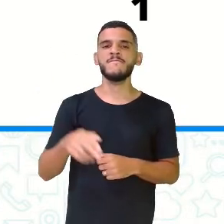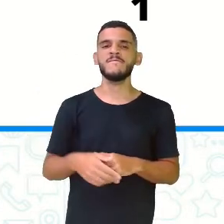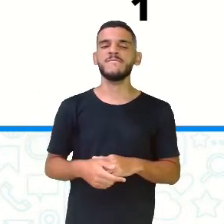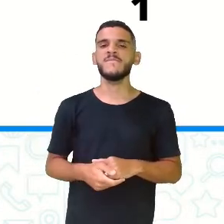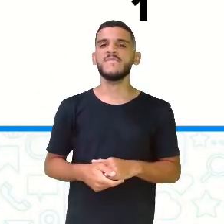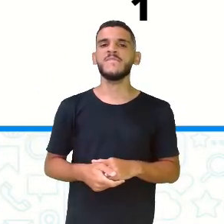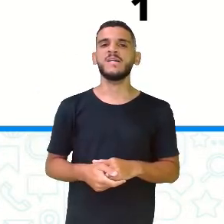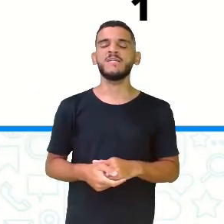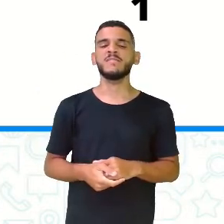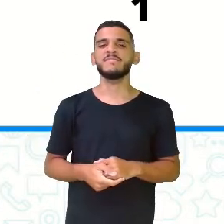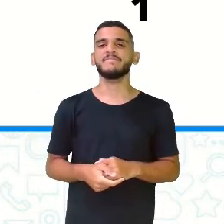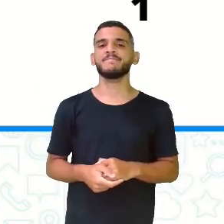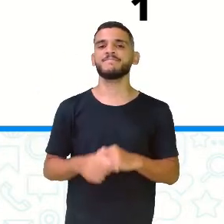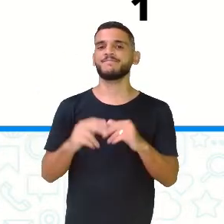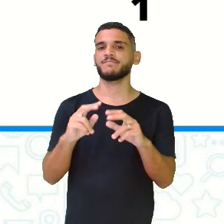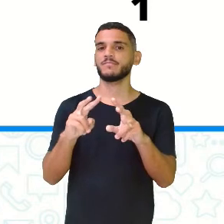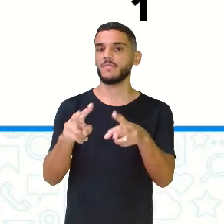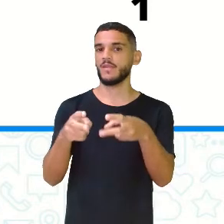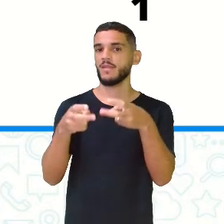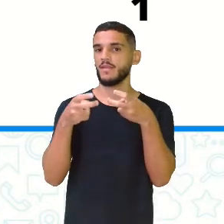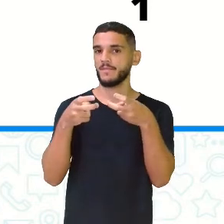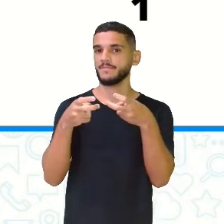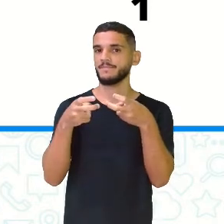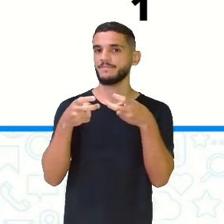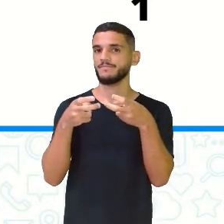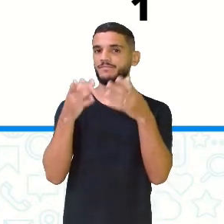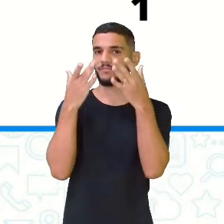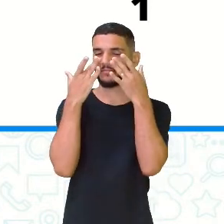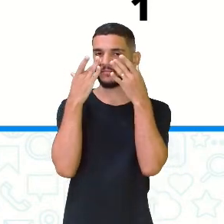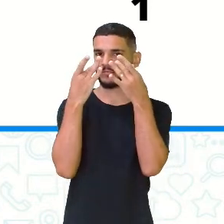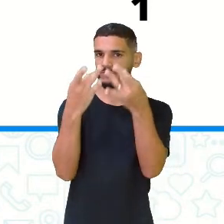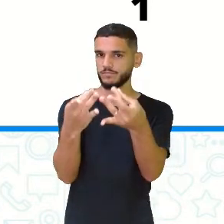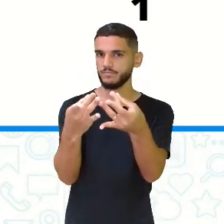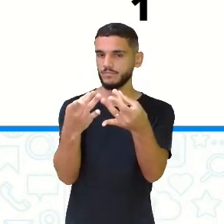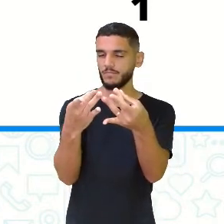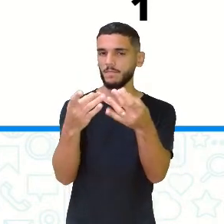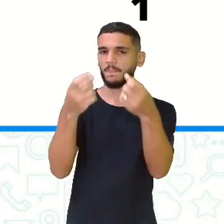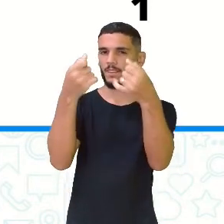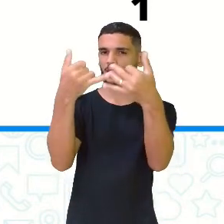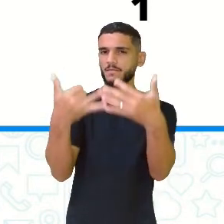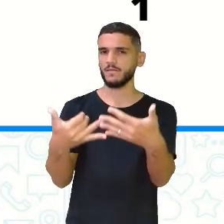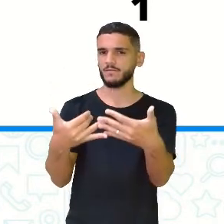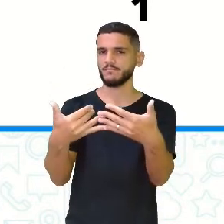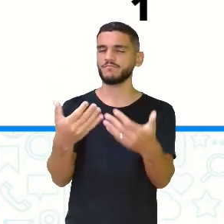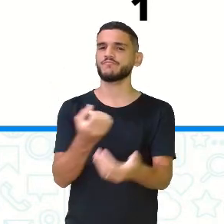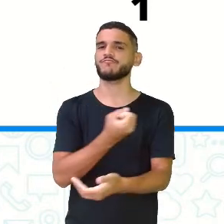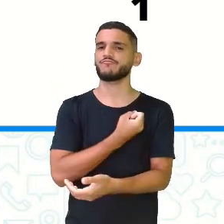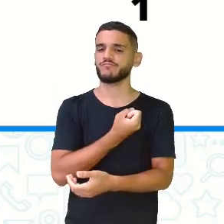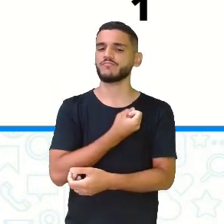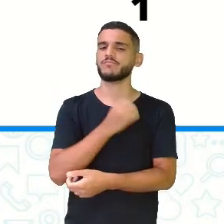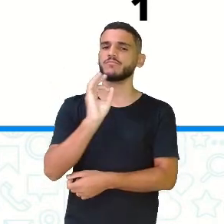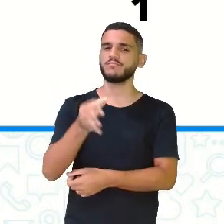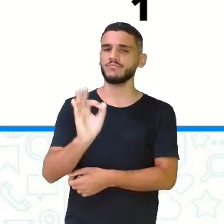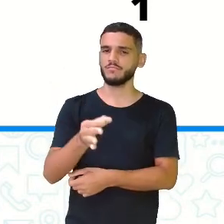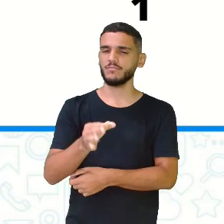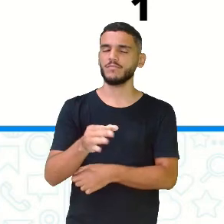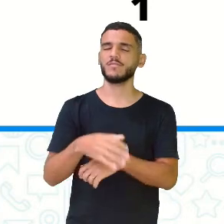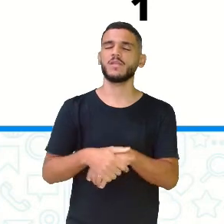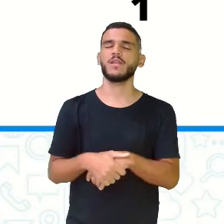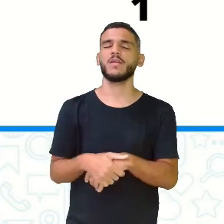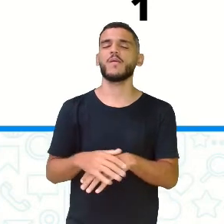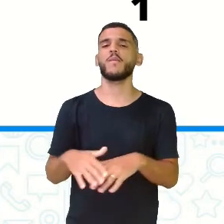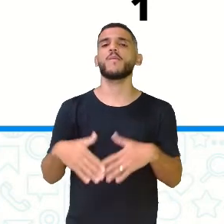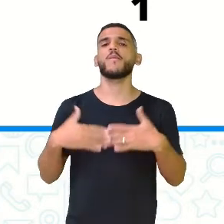inteiro. Presta atenção. A gente falou de números exatos e você sabe que quando a gente fala